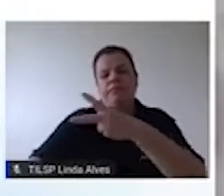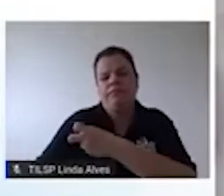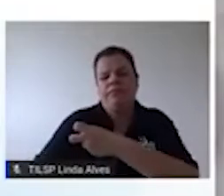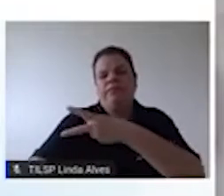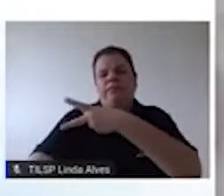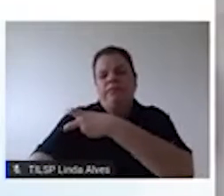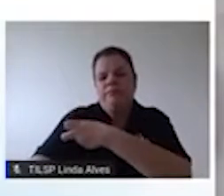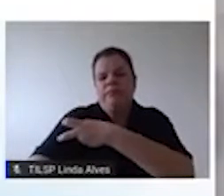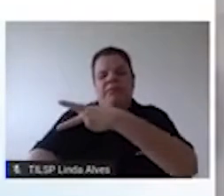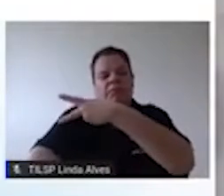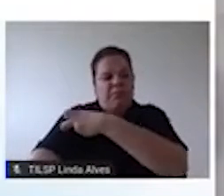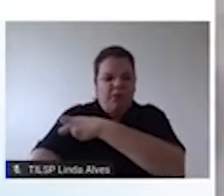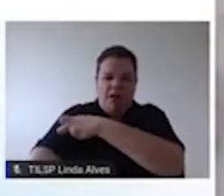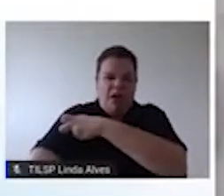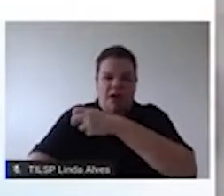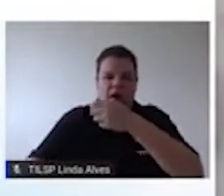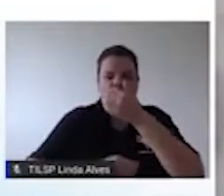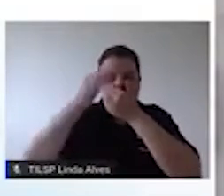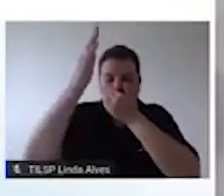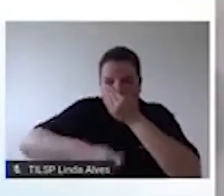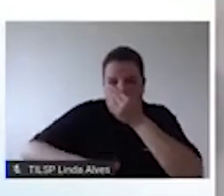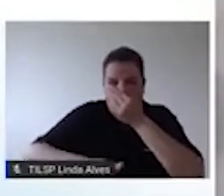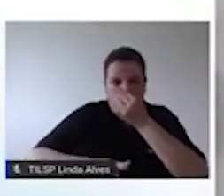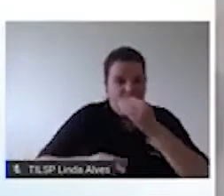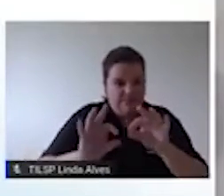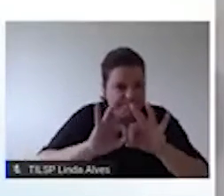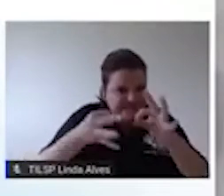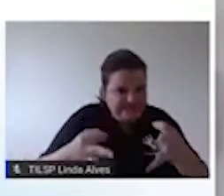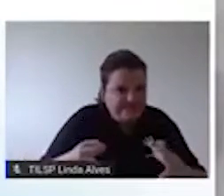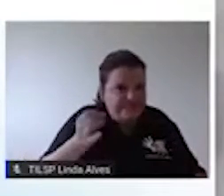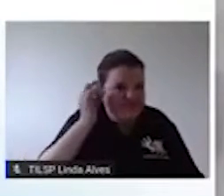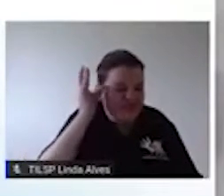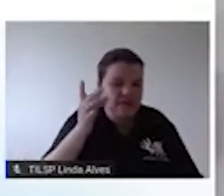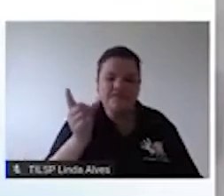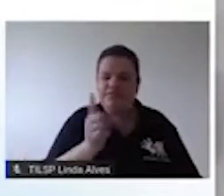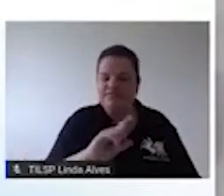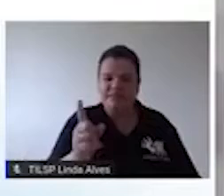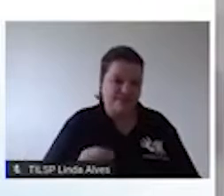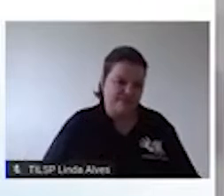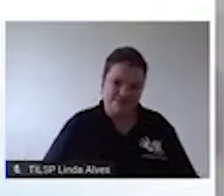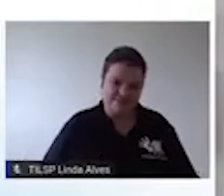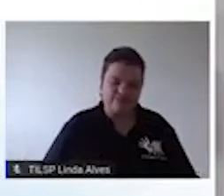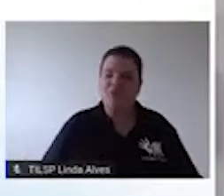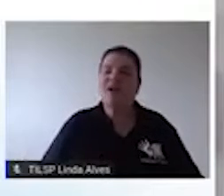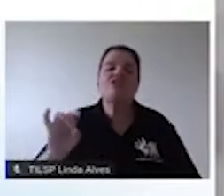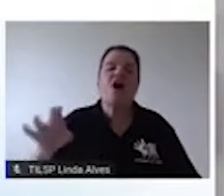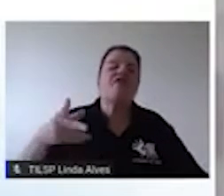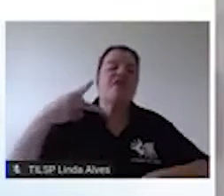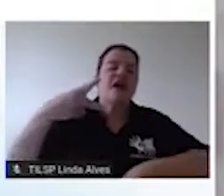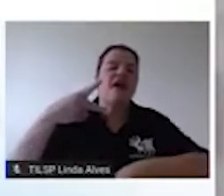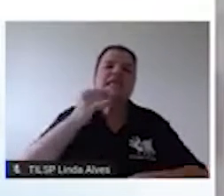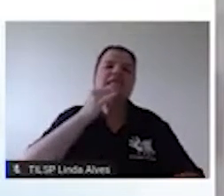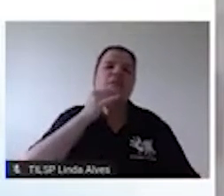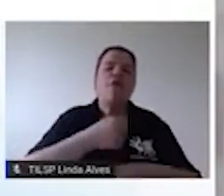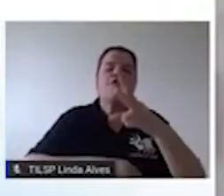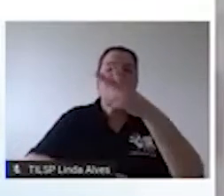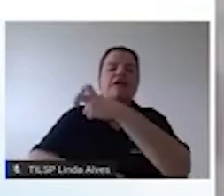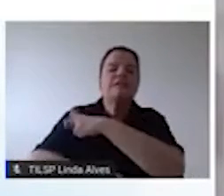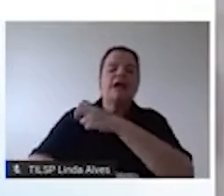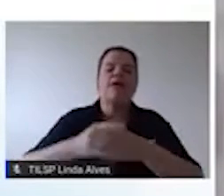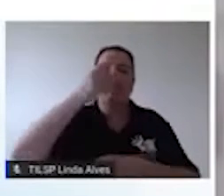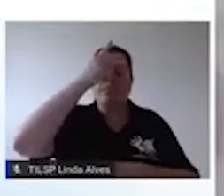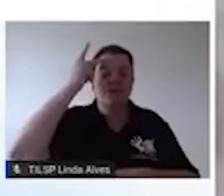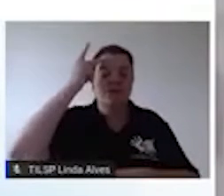pessoas. Não é uma operação simples como vacinar os trabalhadores de uma fábrica. São 100